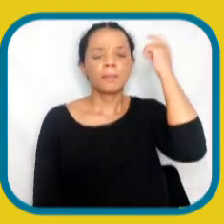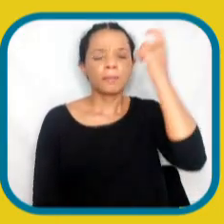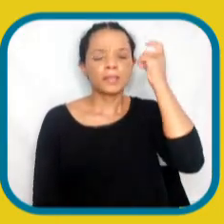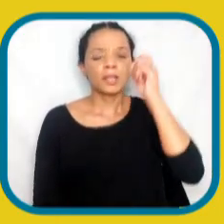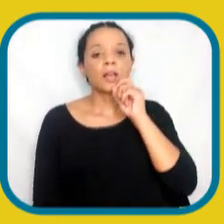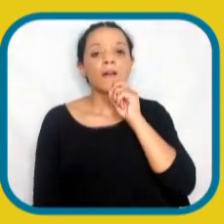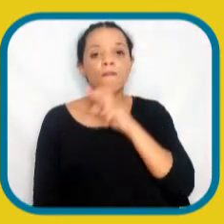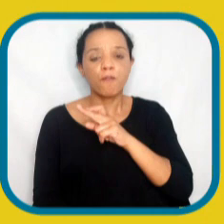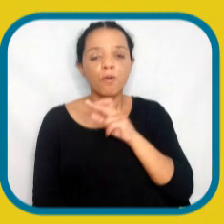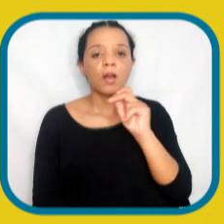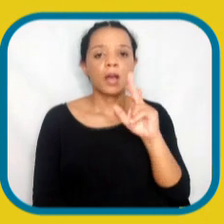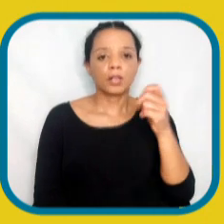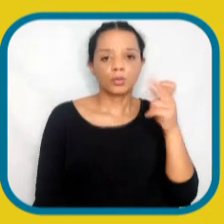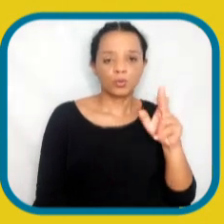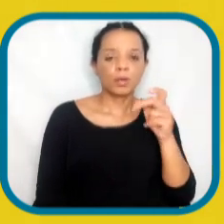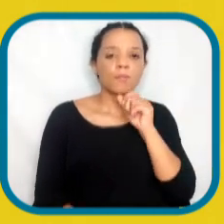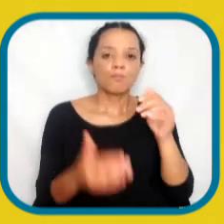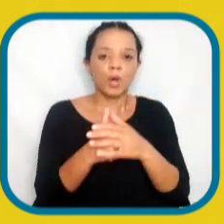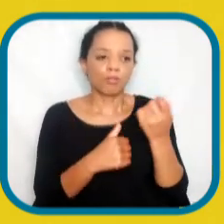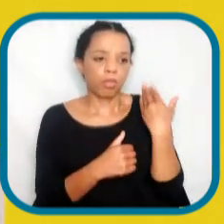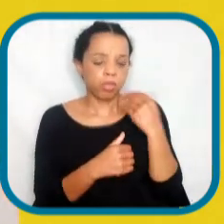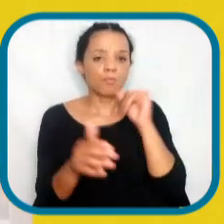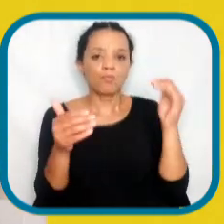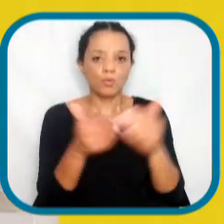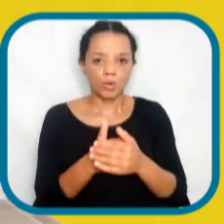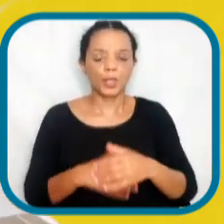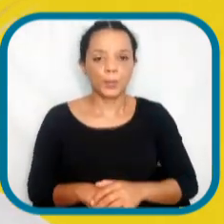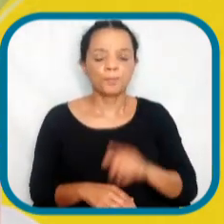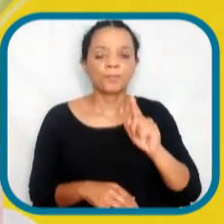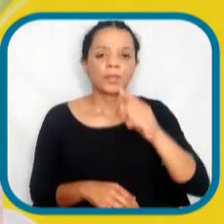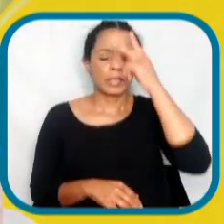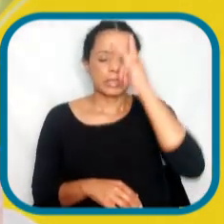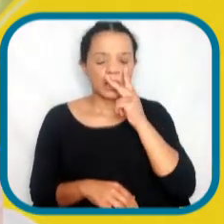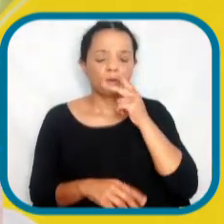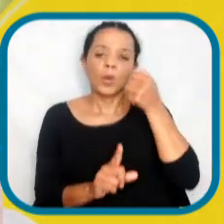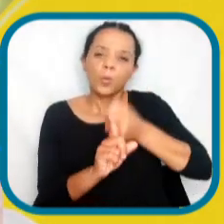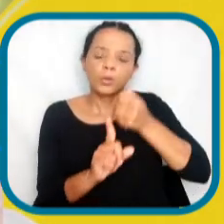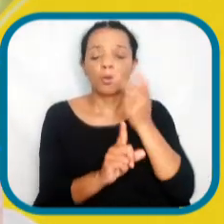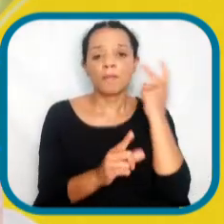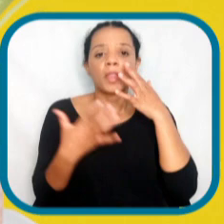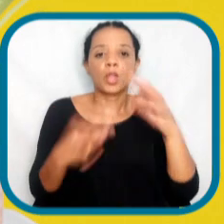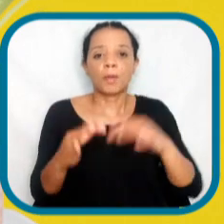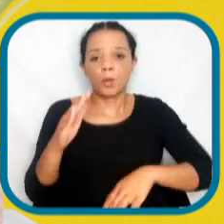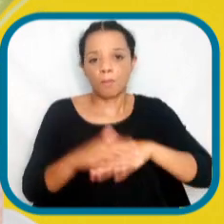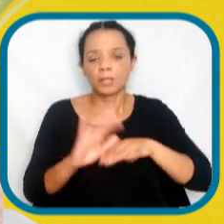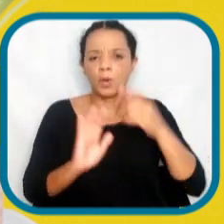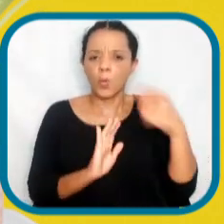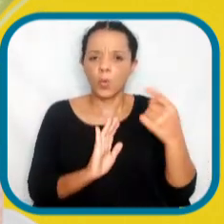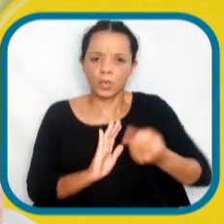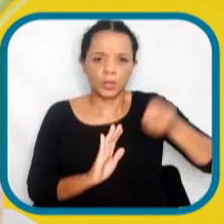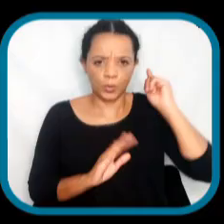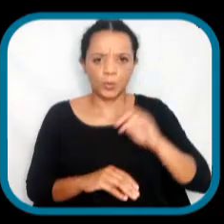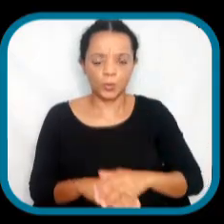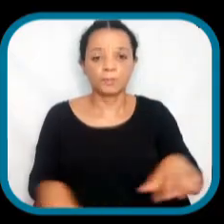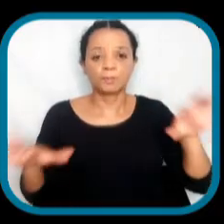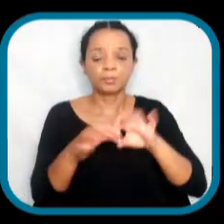Arthur, que faleceu há pouco tempo. Arthur era cego e lutou por uma vida o mais normal possível. Mas não é o